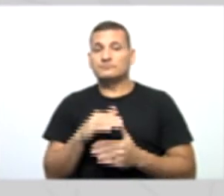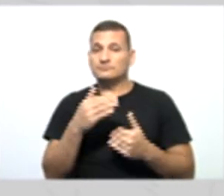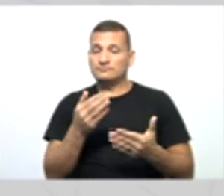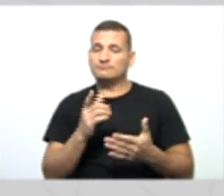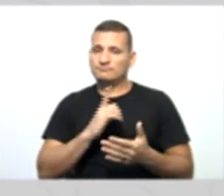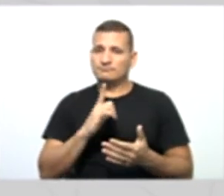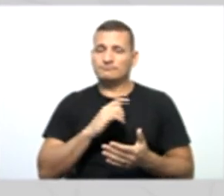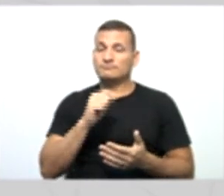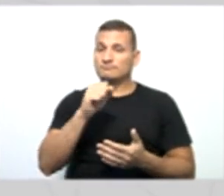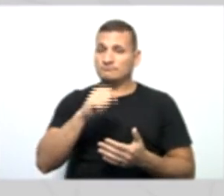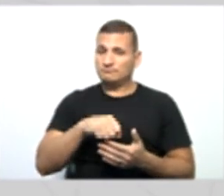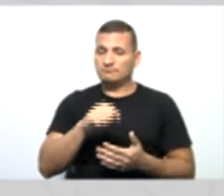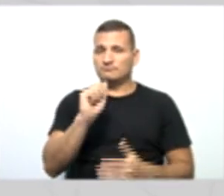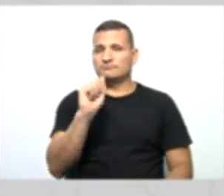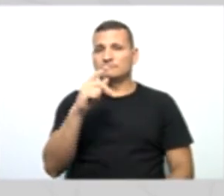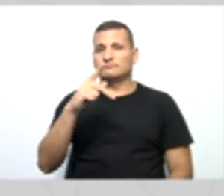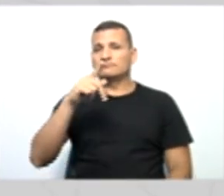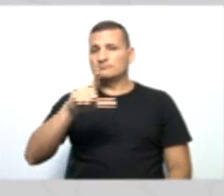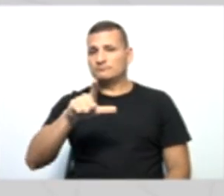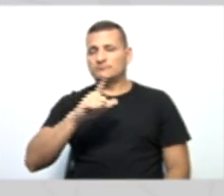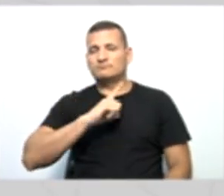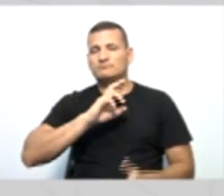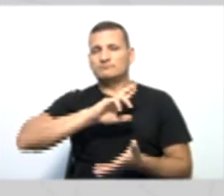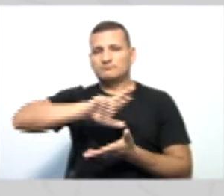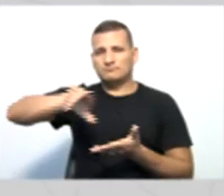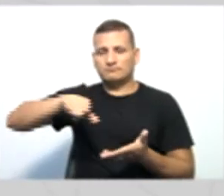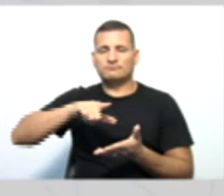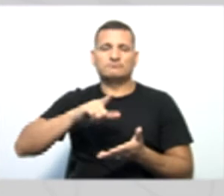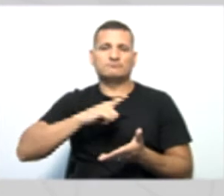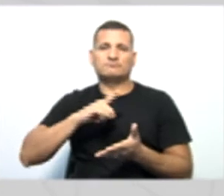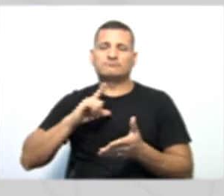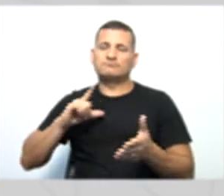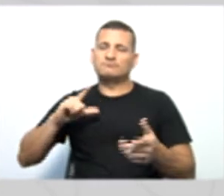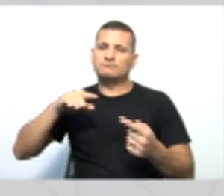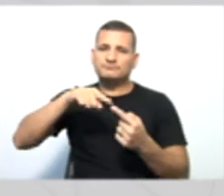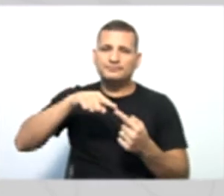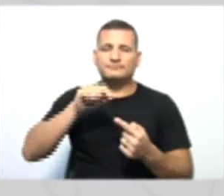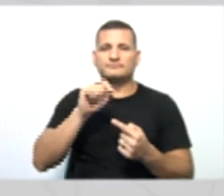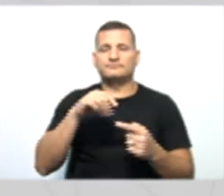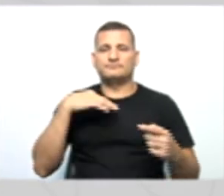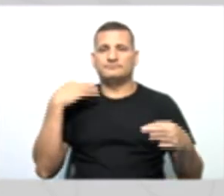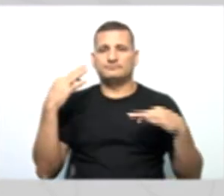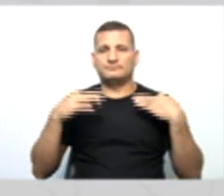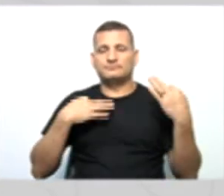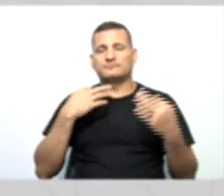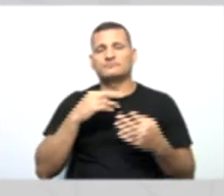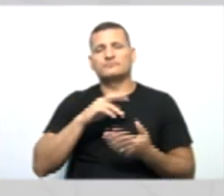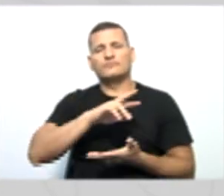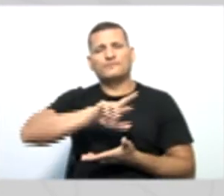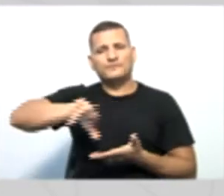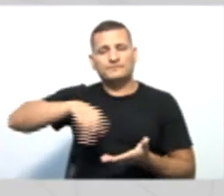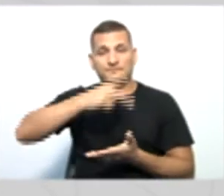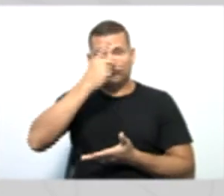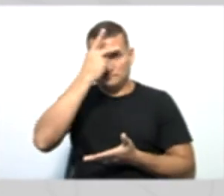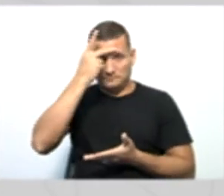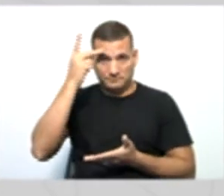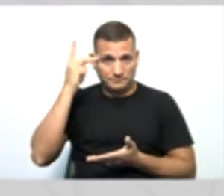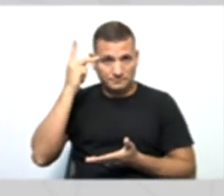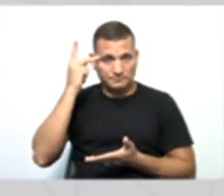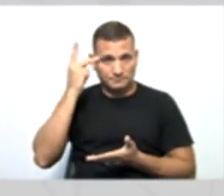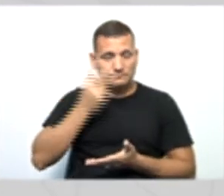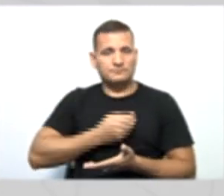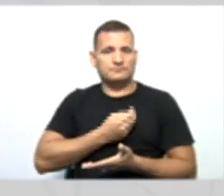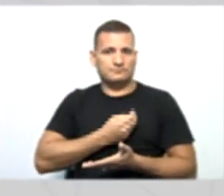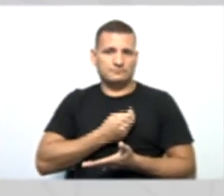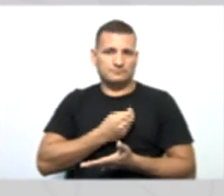existe sim um arranjo produtivo, assim, vários arranjos produtivos ligados ao turismo, e que várias pessoas que